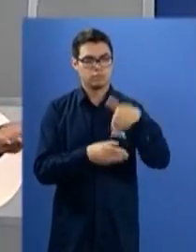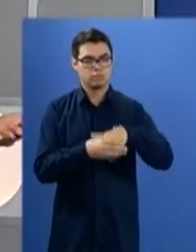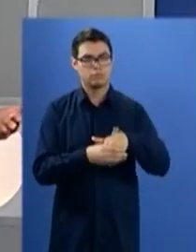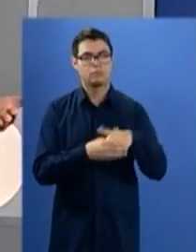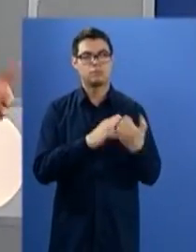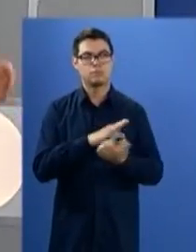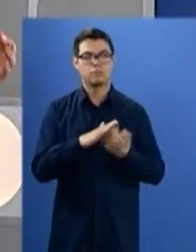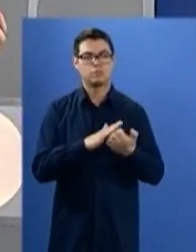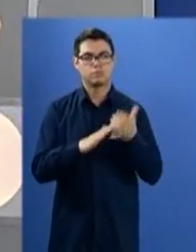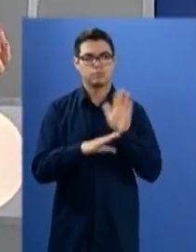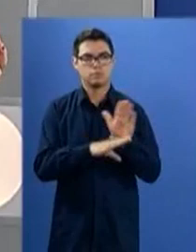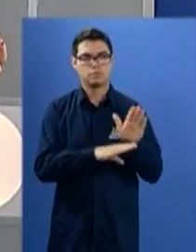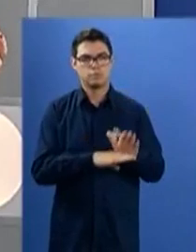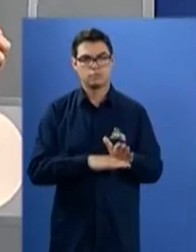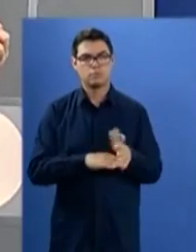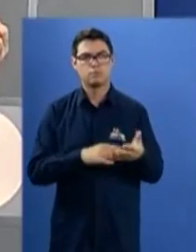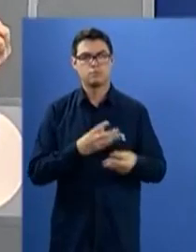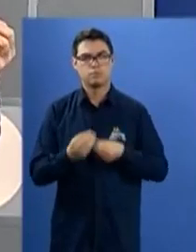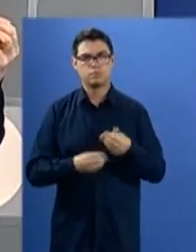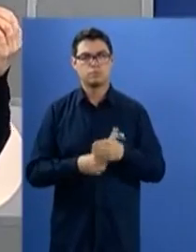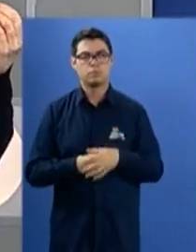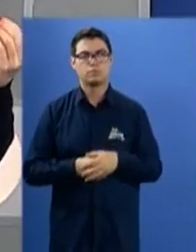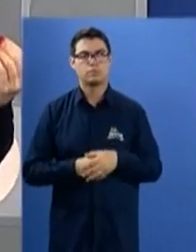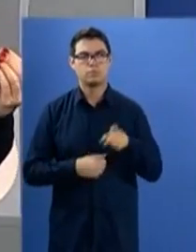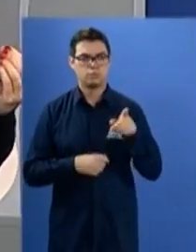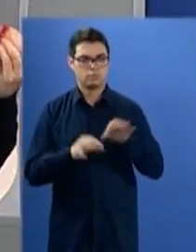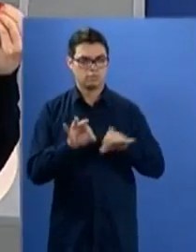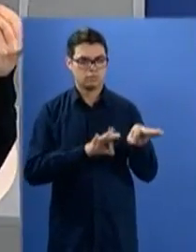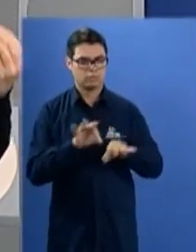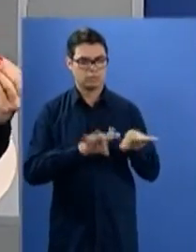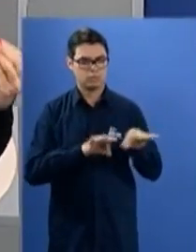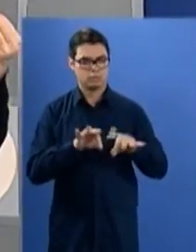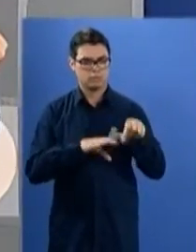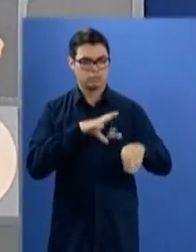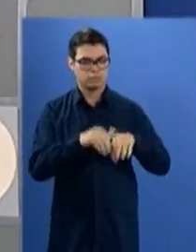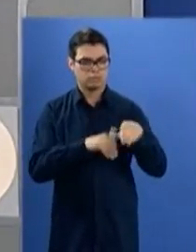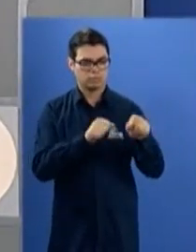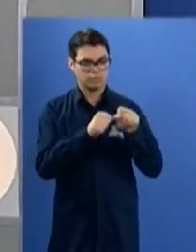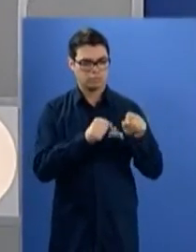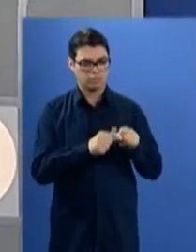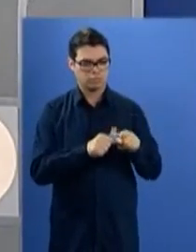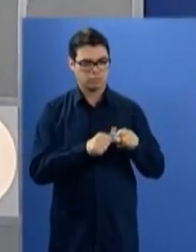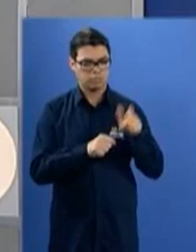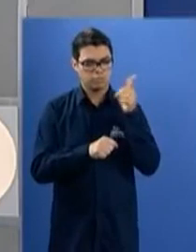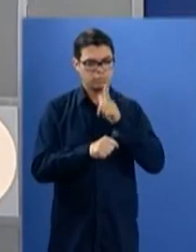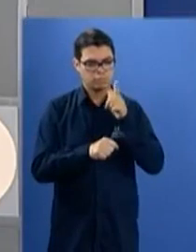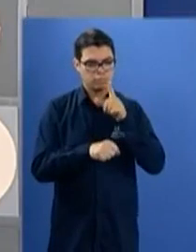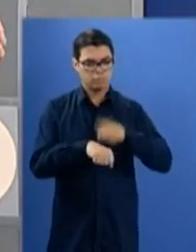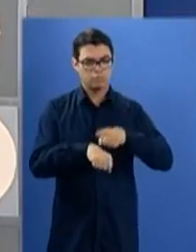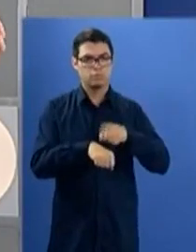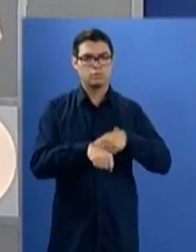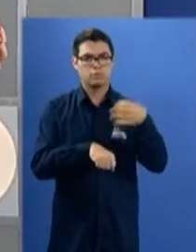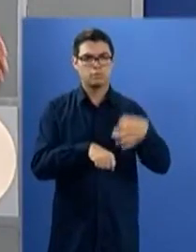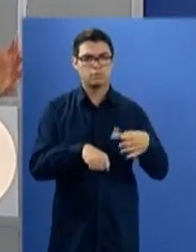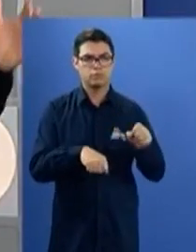vem a ser? É aquele quando as operações só podem ser realizadas